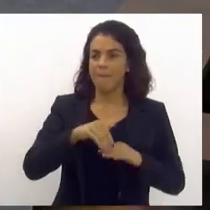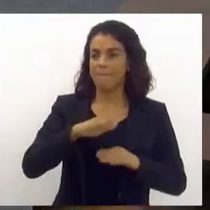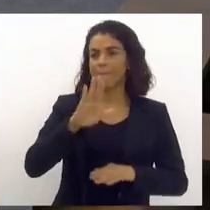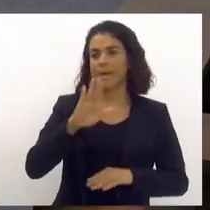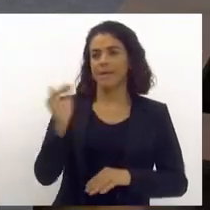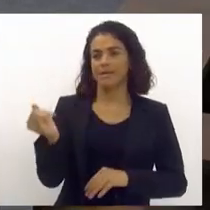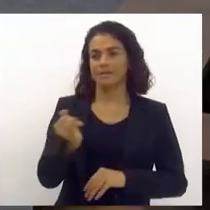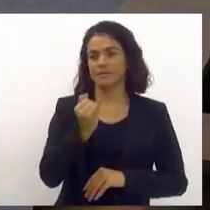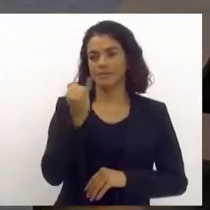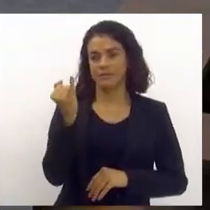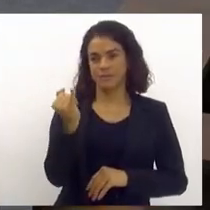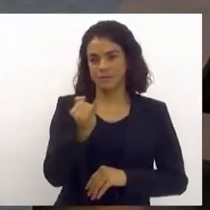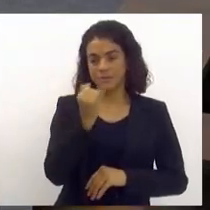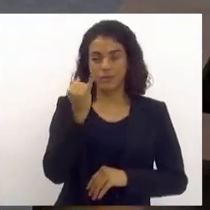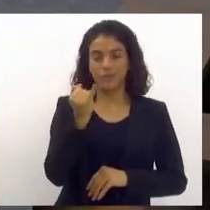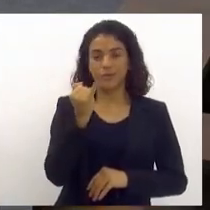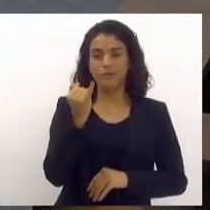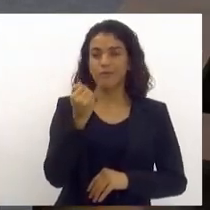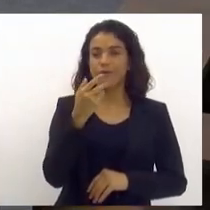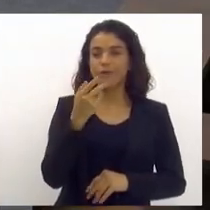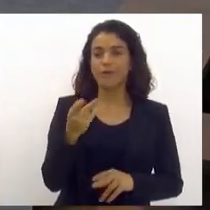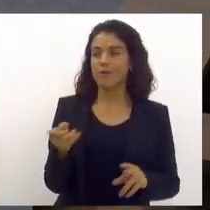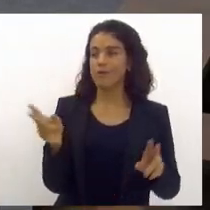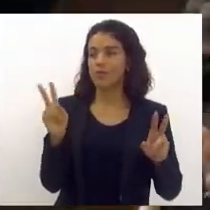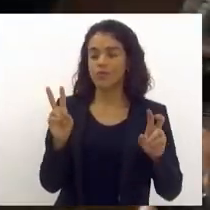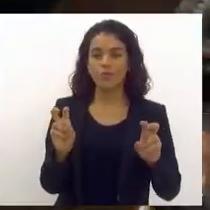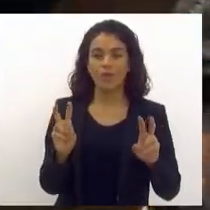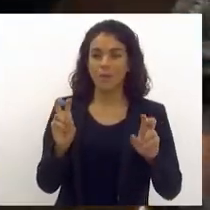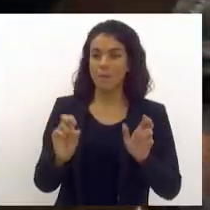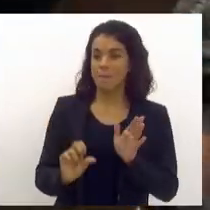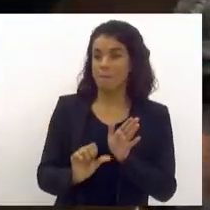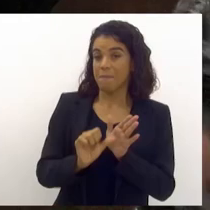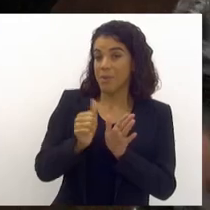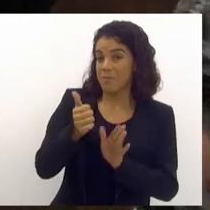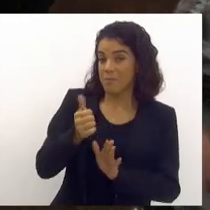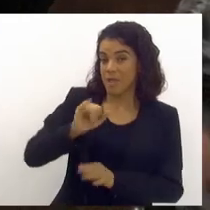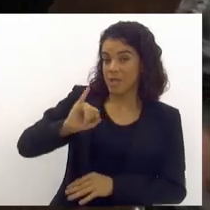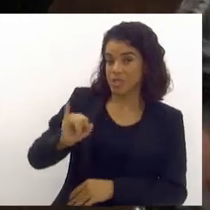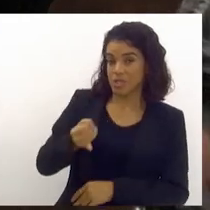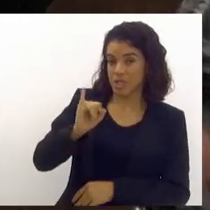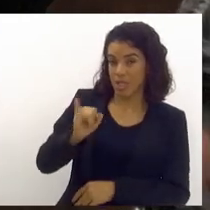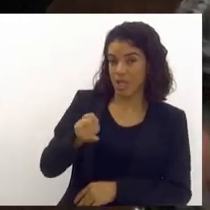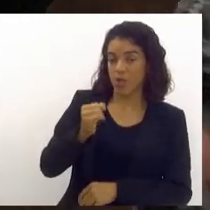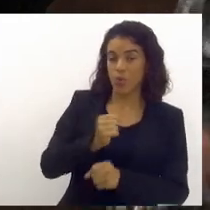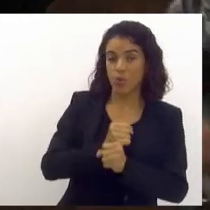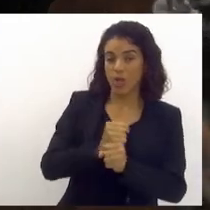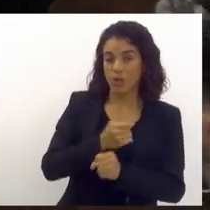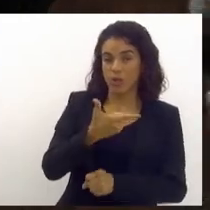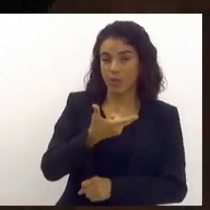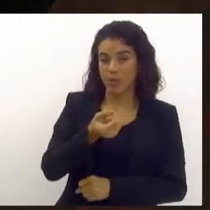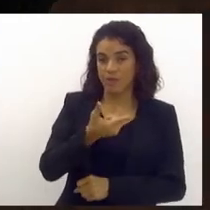importante era dizer que a partir de 1º de janeiro de 27,